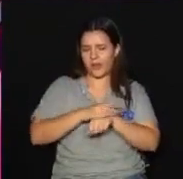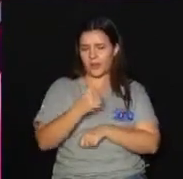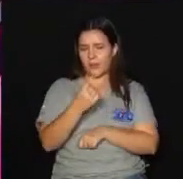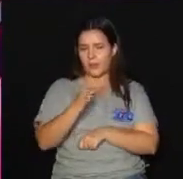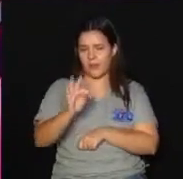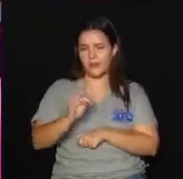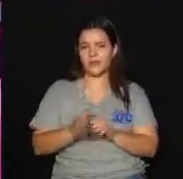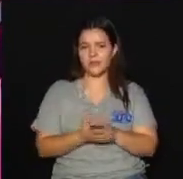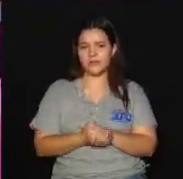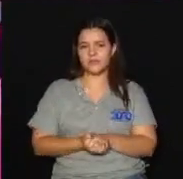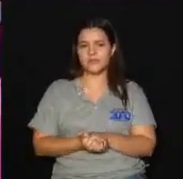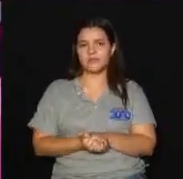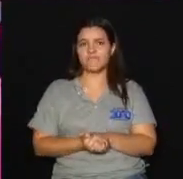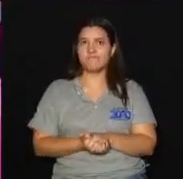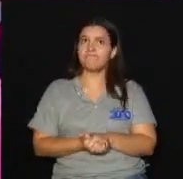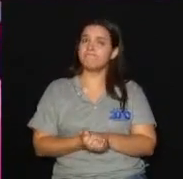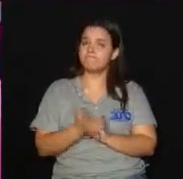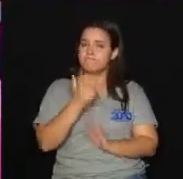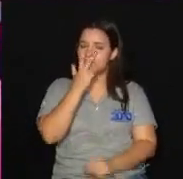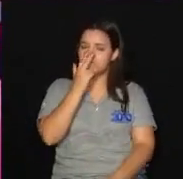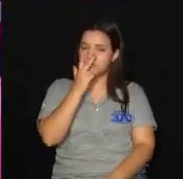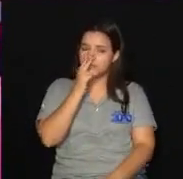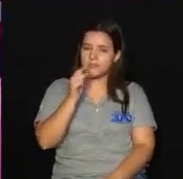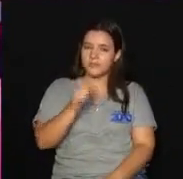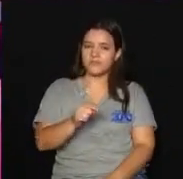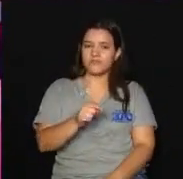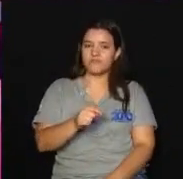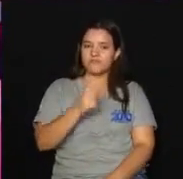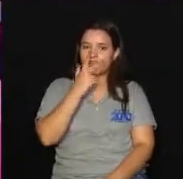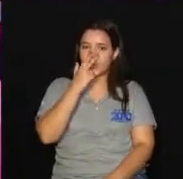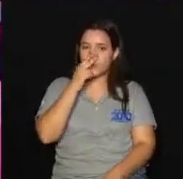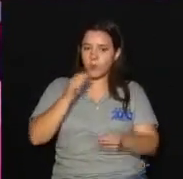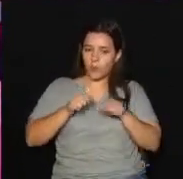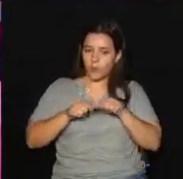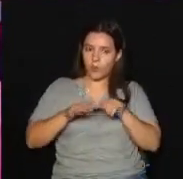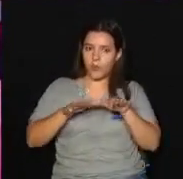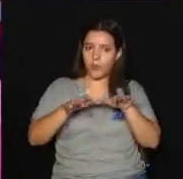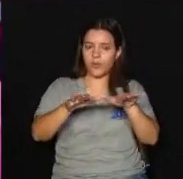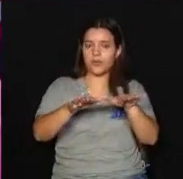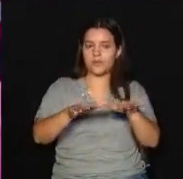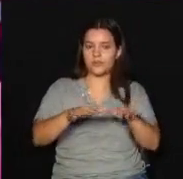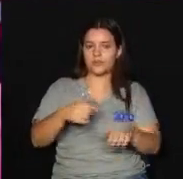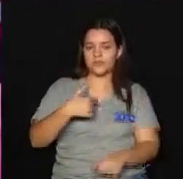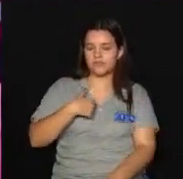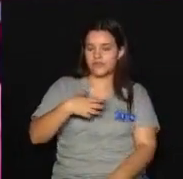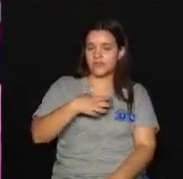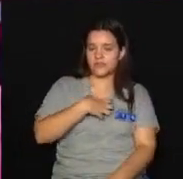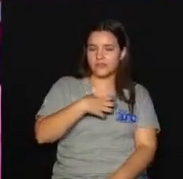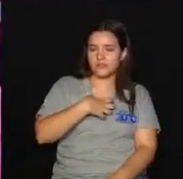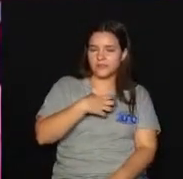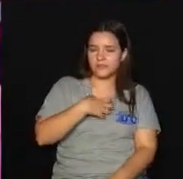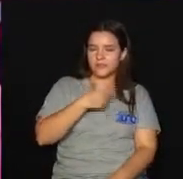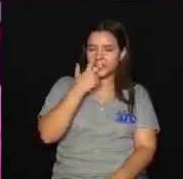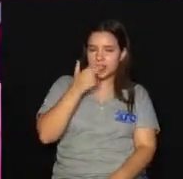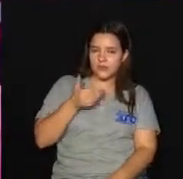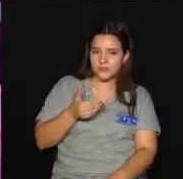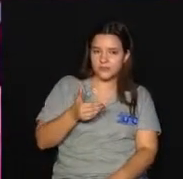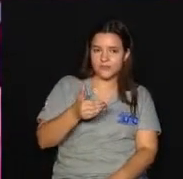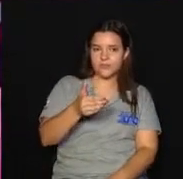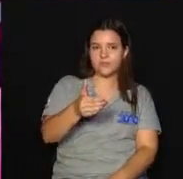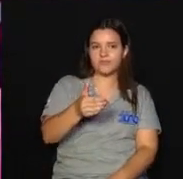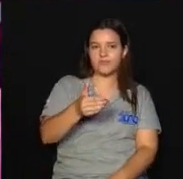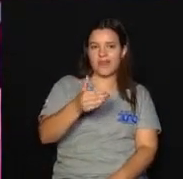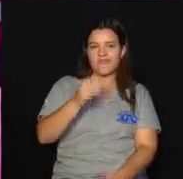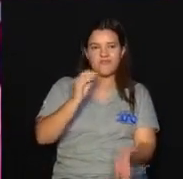turno. De certa forma, disseminou-se, ou tenta-se disseminar definitivamente o descrédito